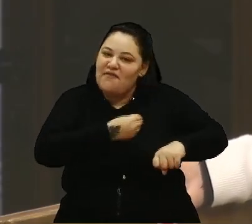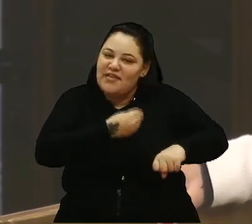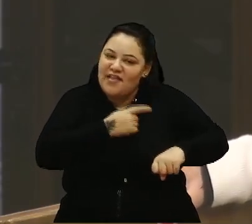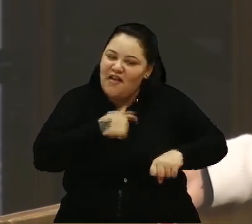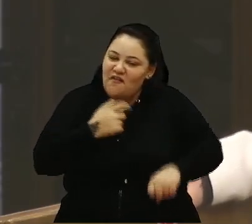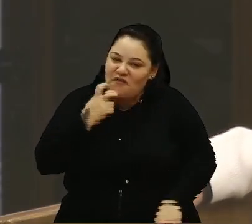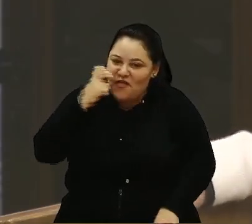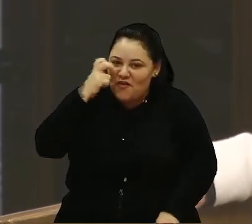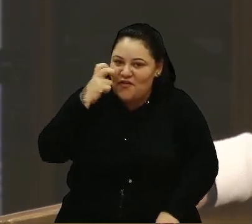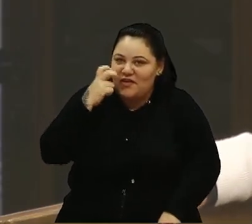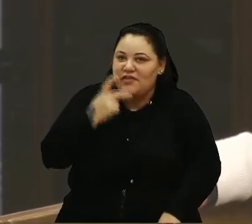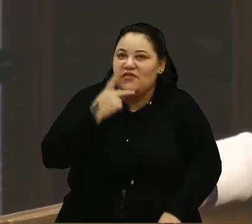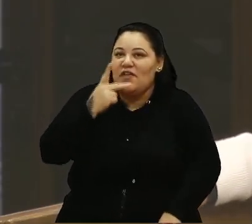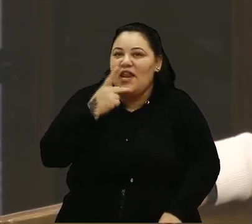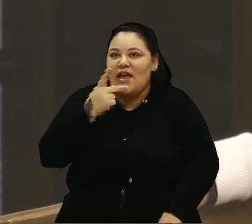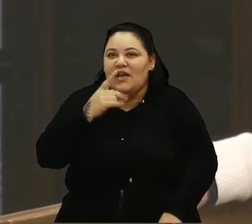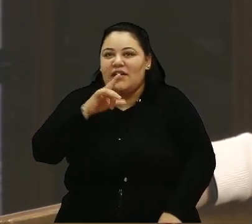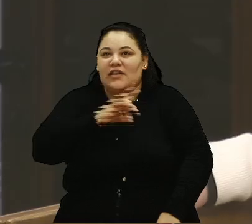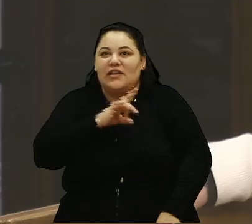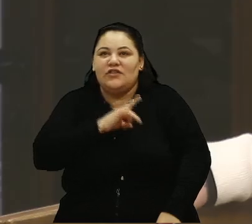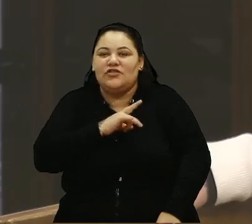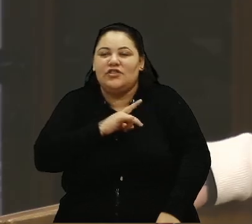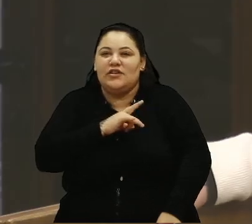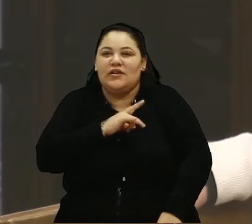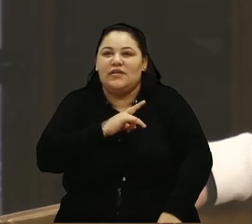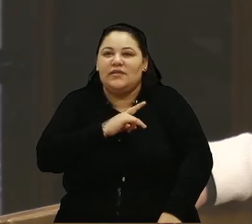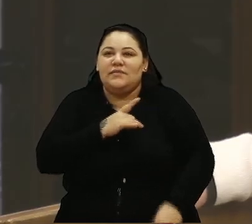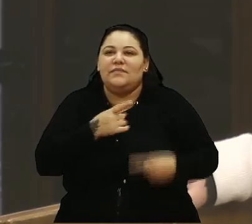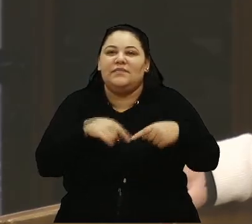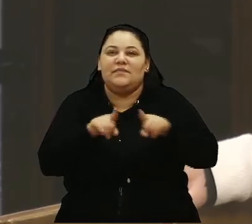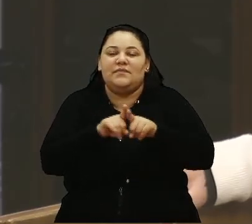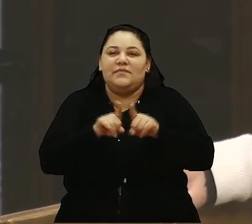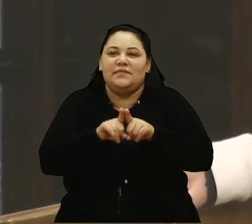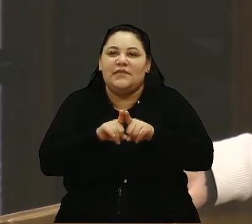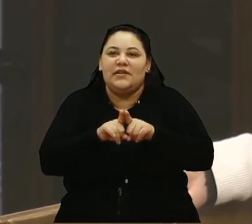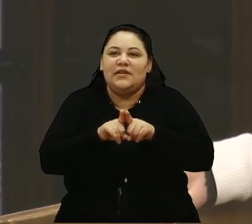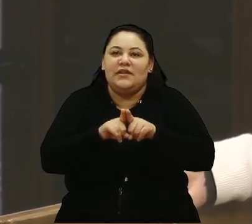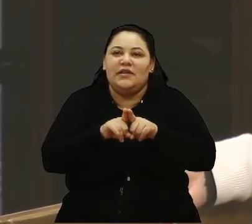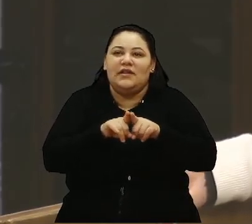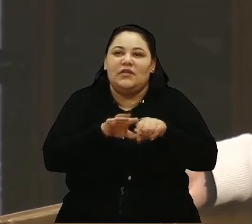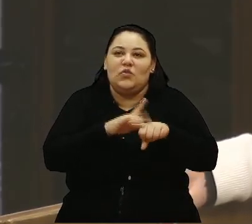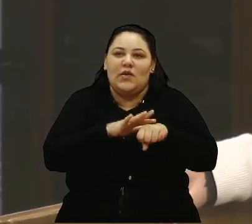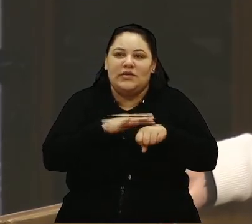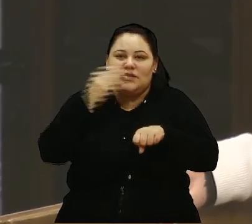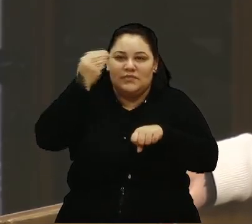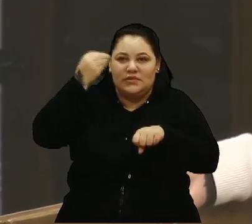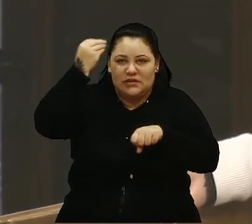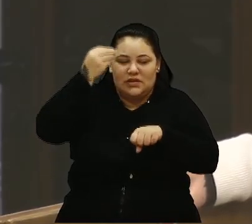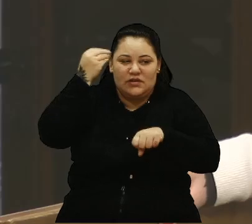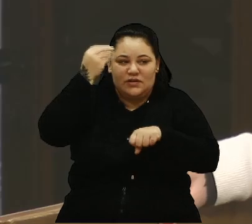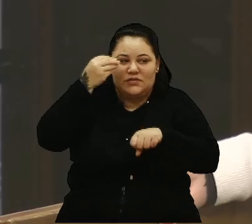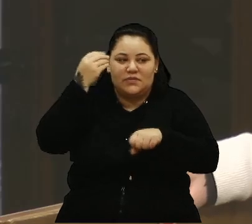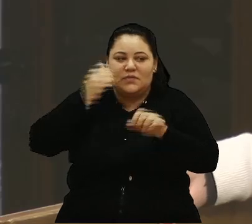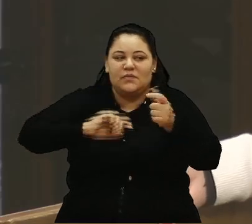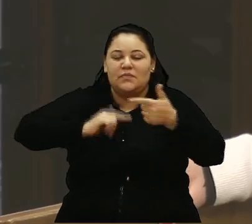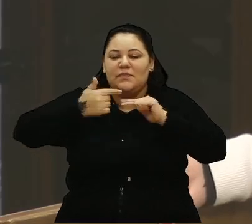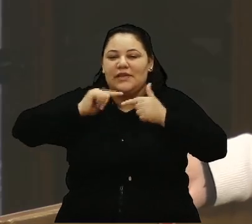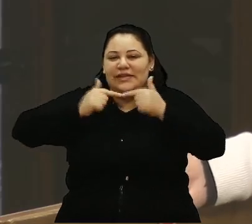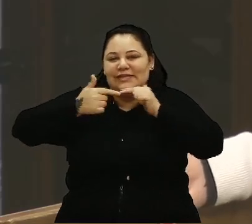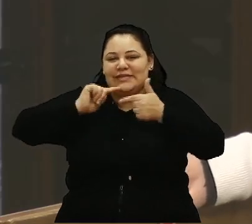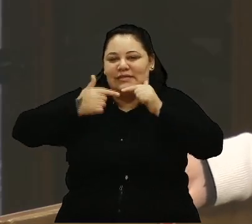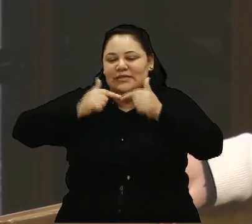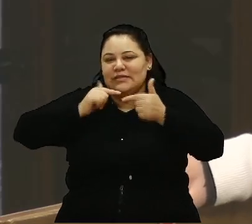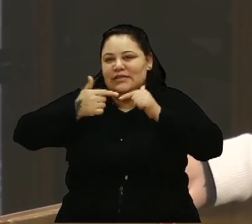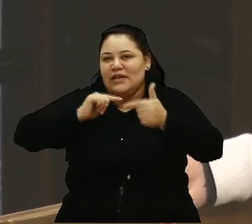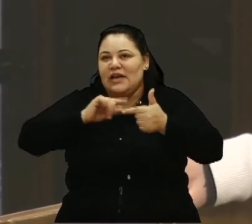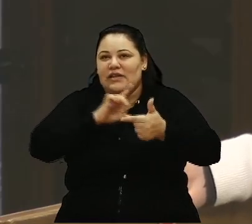de dizer para as pessoas que eu tinha bipolaridade. E foi depois de começar a dialogar com mais gente, dialogar sobre esse assunto,